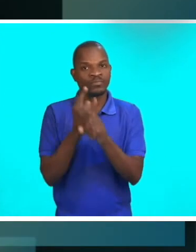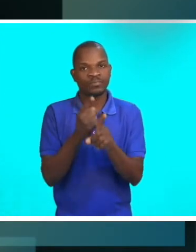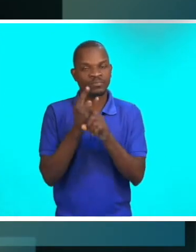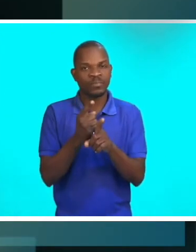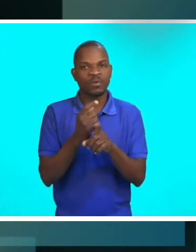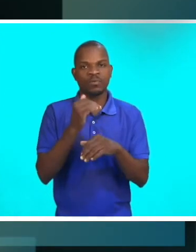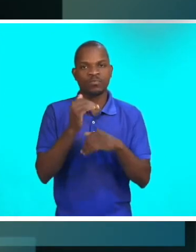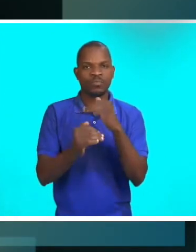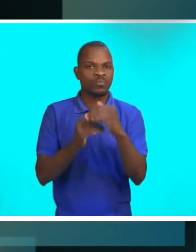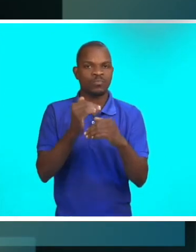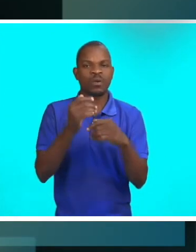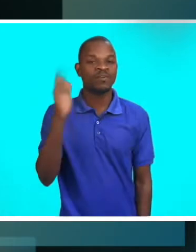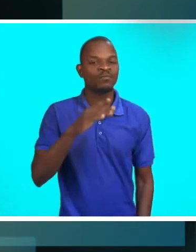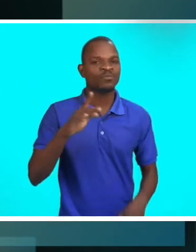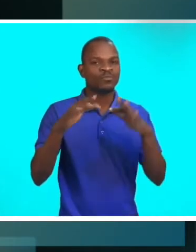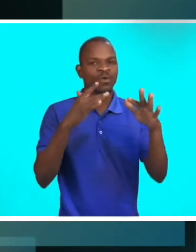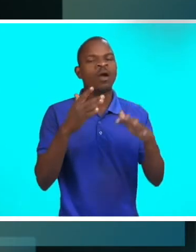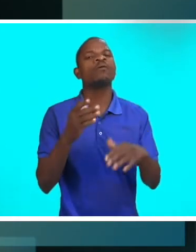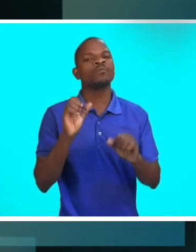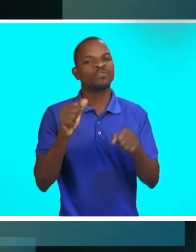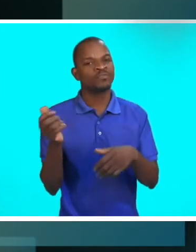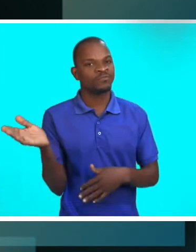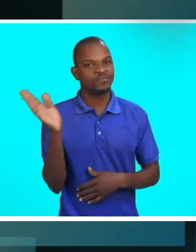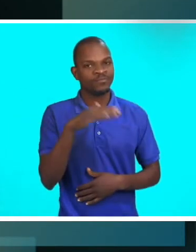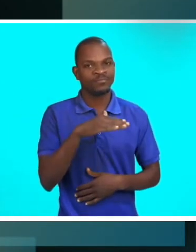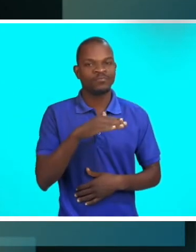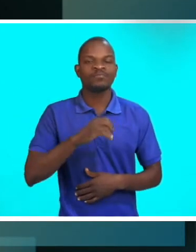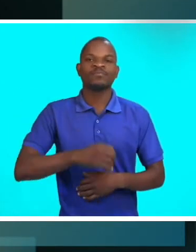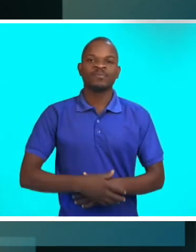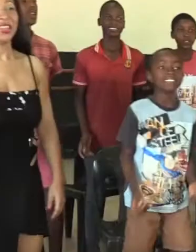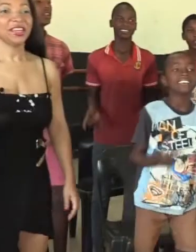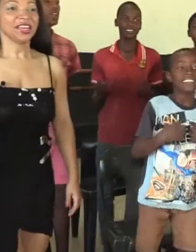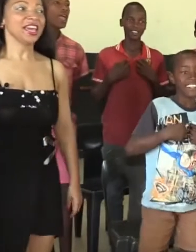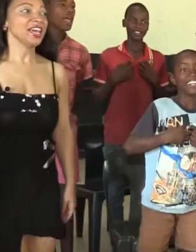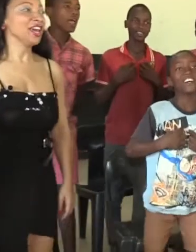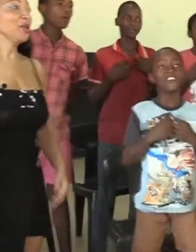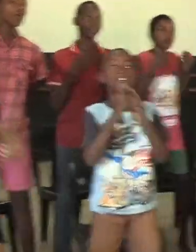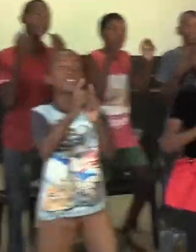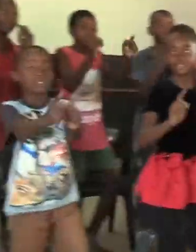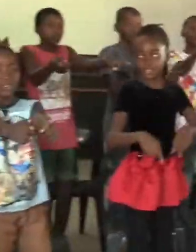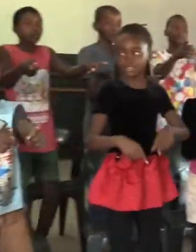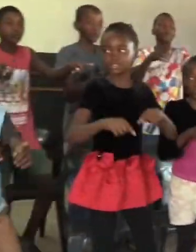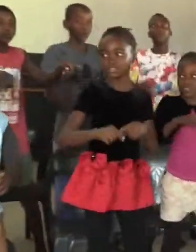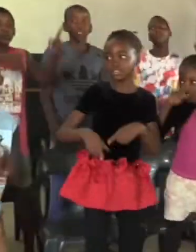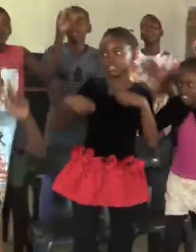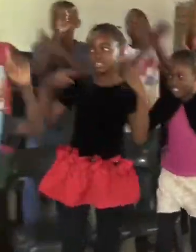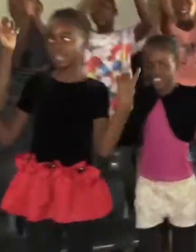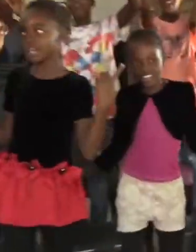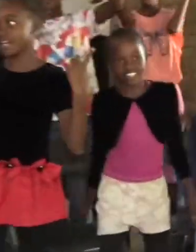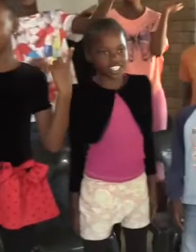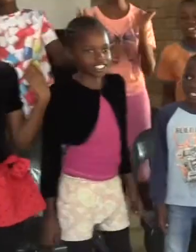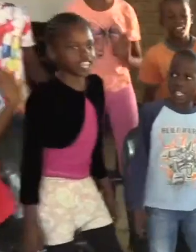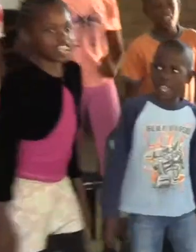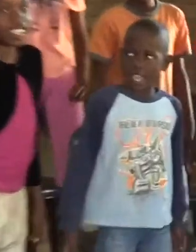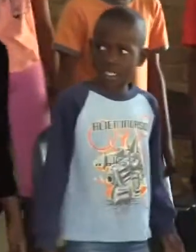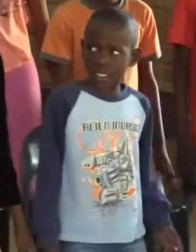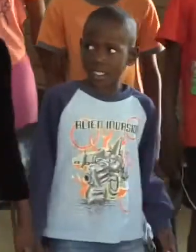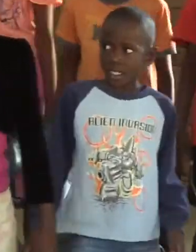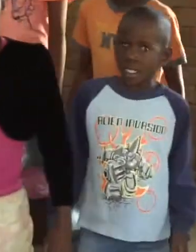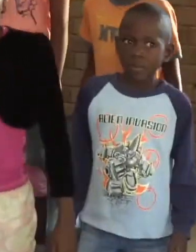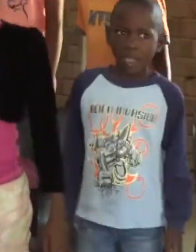crescer o projeto, são muito bem-vindos. Vamos ao hino? Vamos ao hino. Eu, tu, nós das